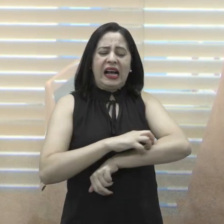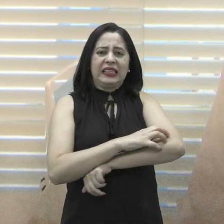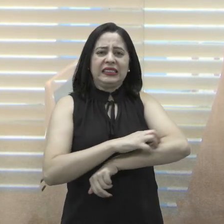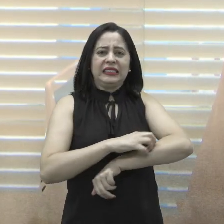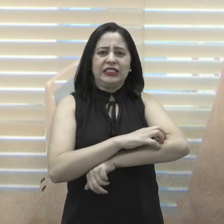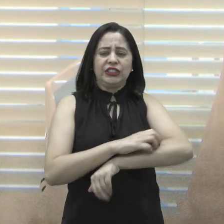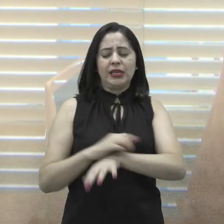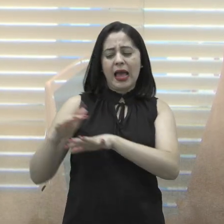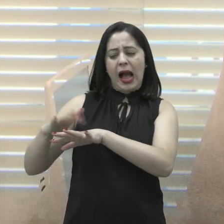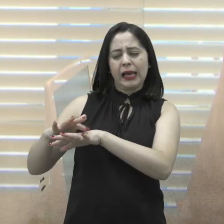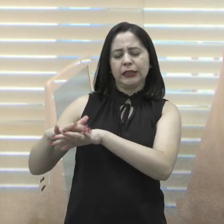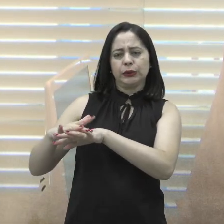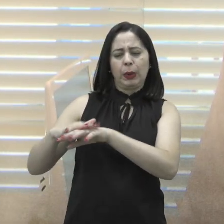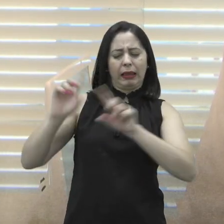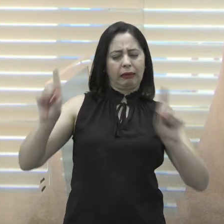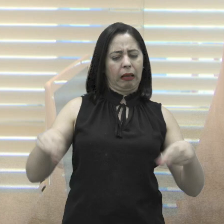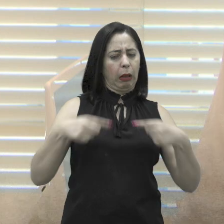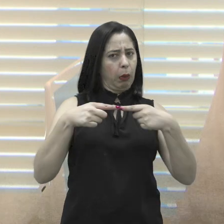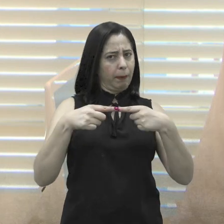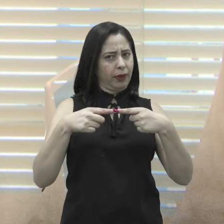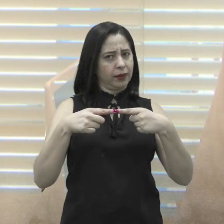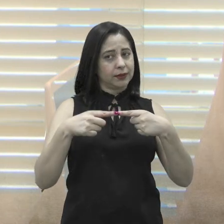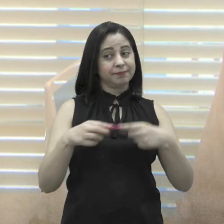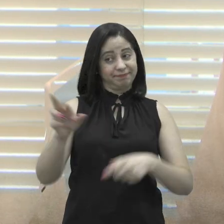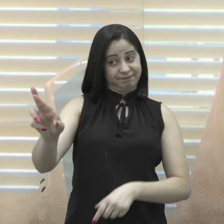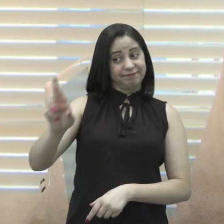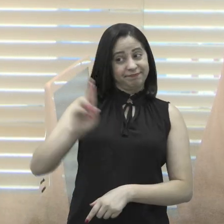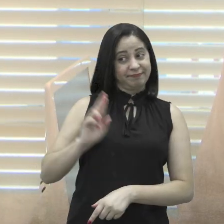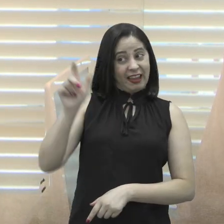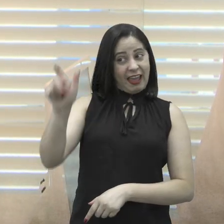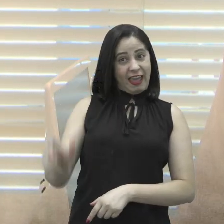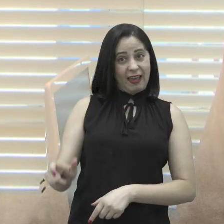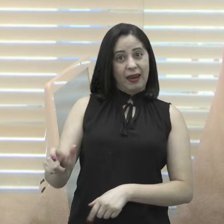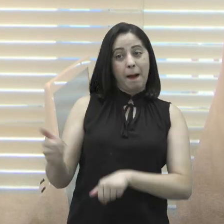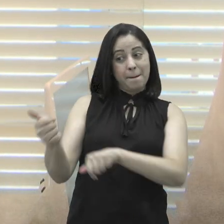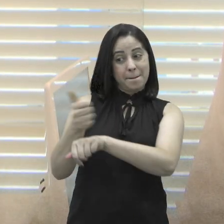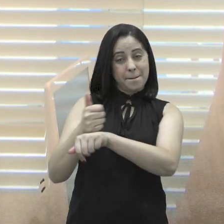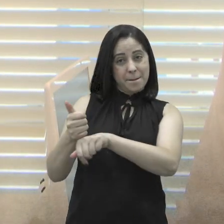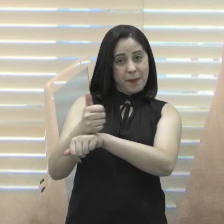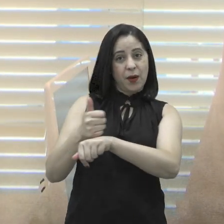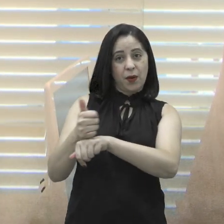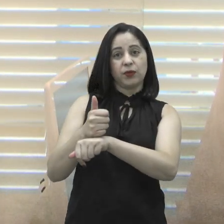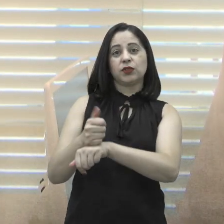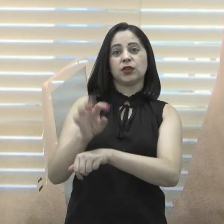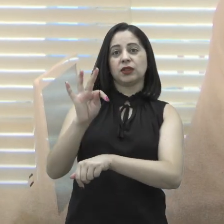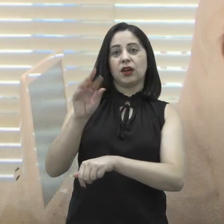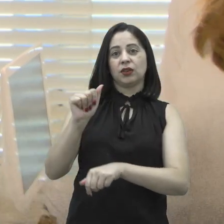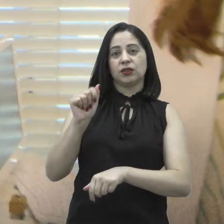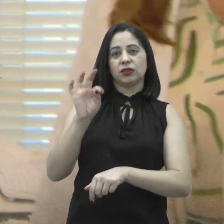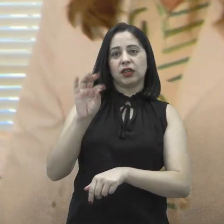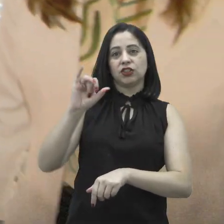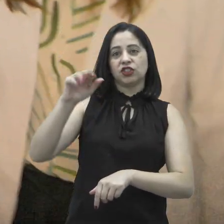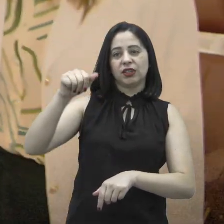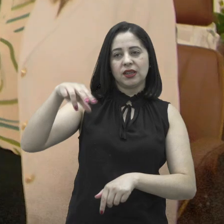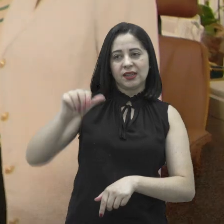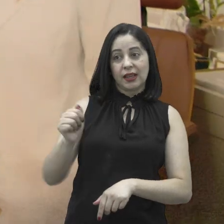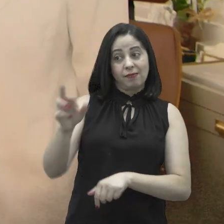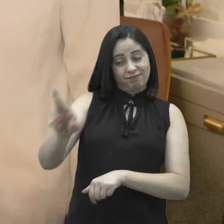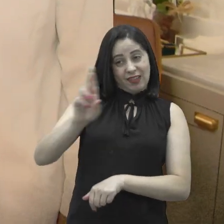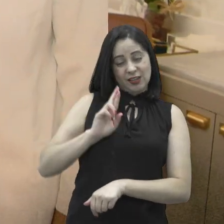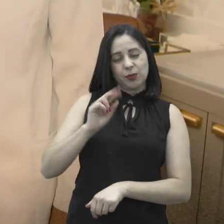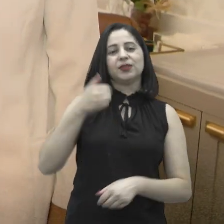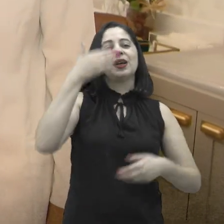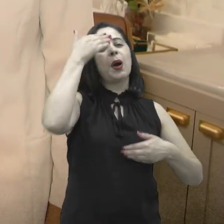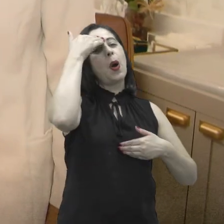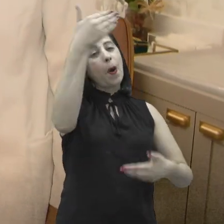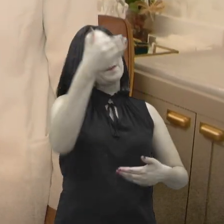as doenças respiratórias? Quem responde pra gente é a imunologista e alergista Tatiana Camargo. Tatiana, muito obrigado pela